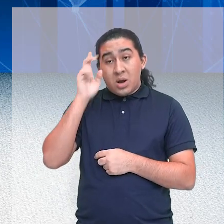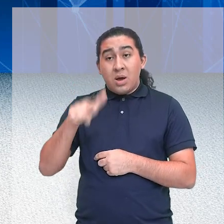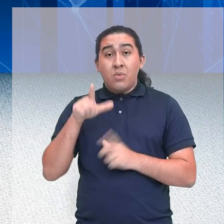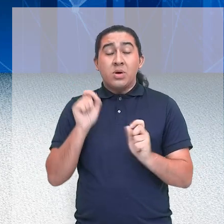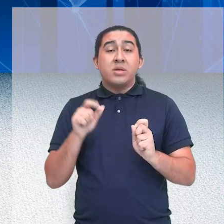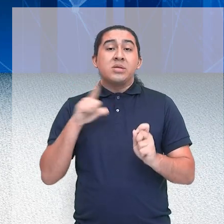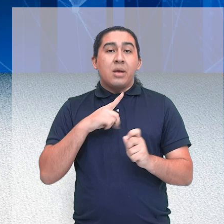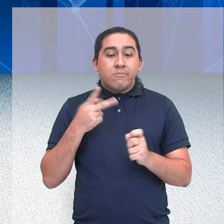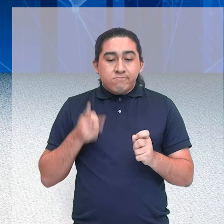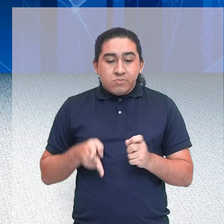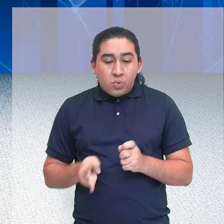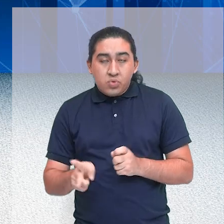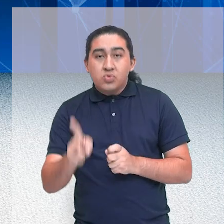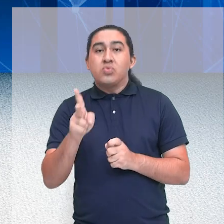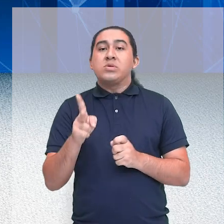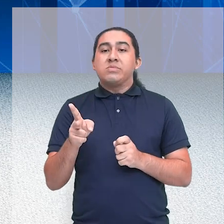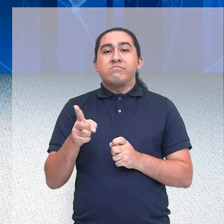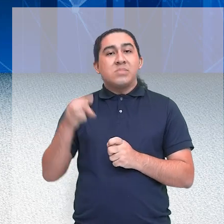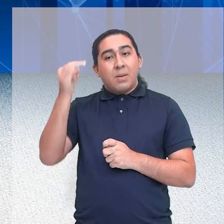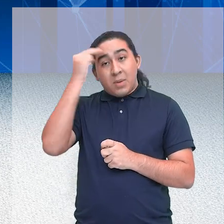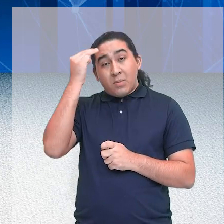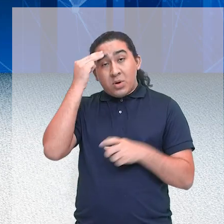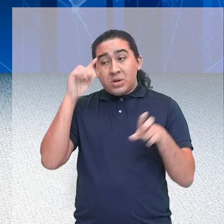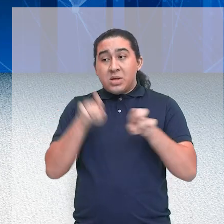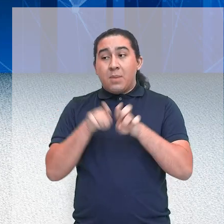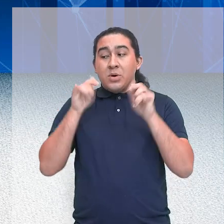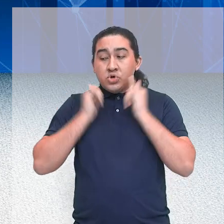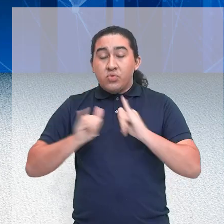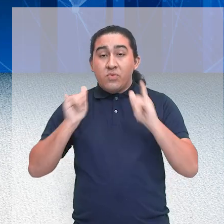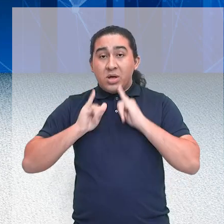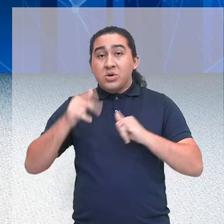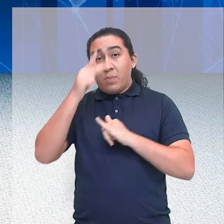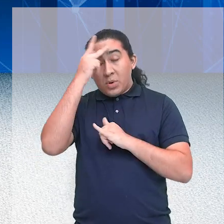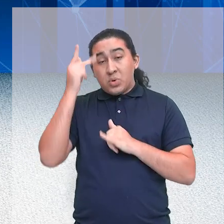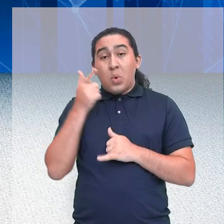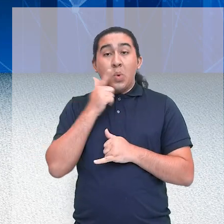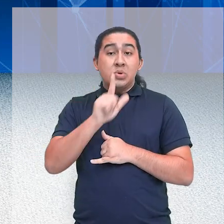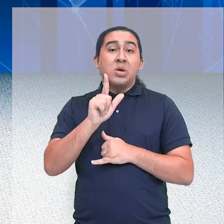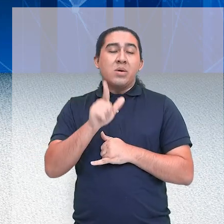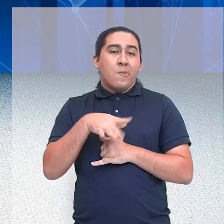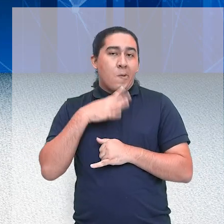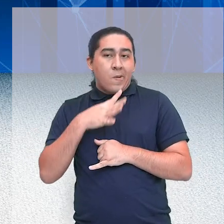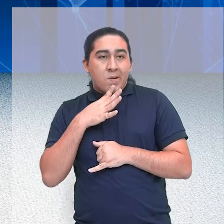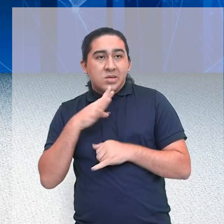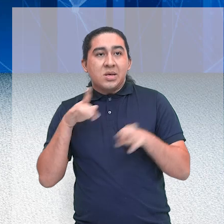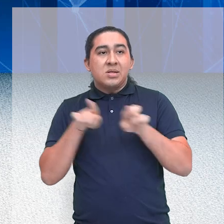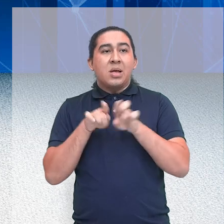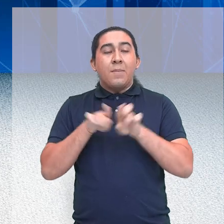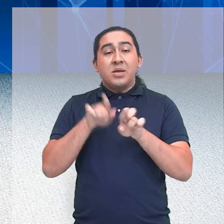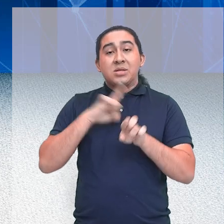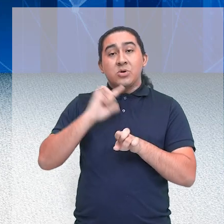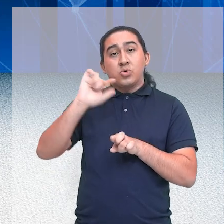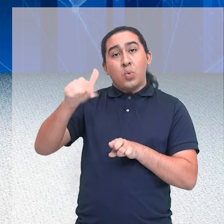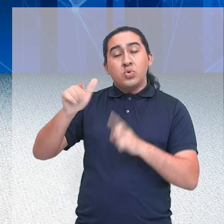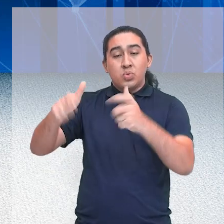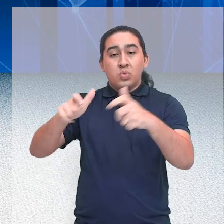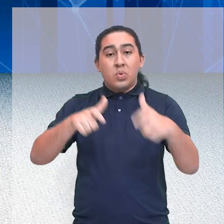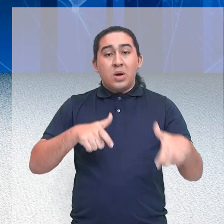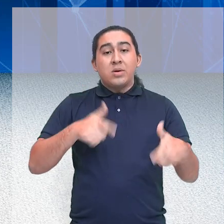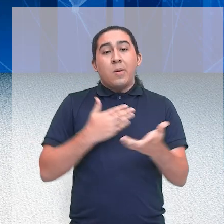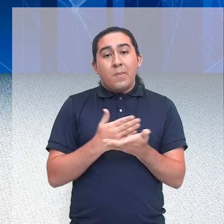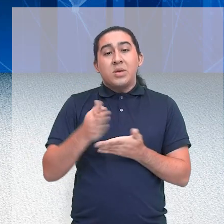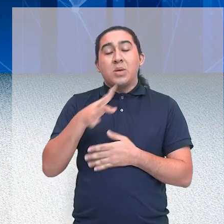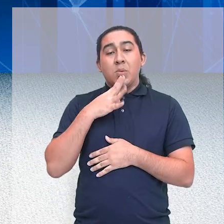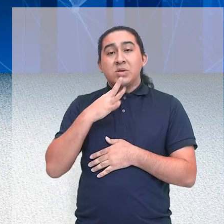ser preservada e também passa a ser disseminada, né? As pessoas passam a conhecer, pessoas de outros lugares passam a